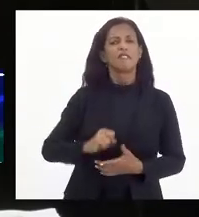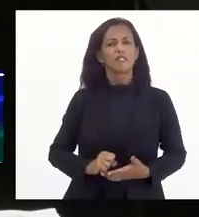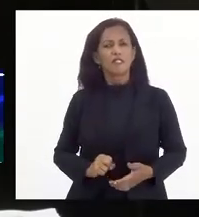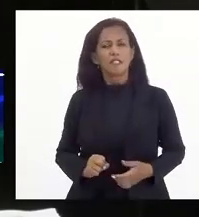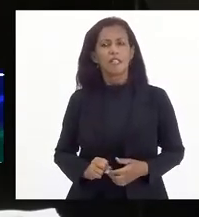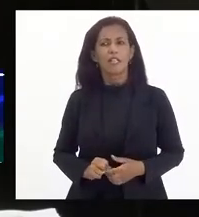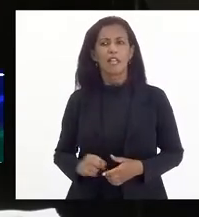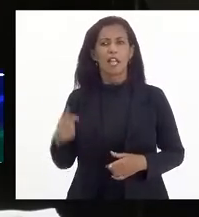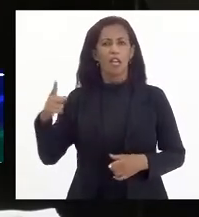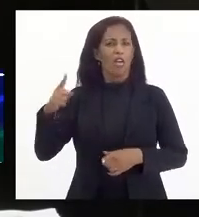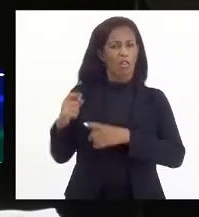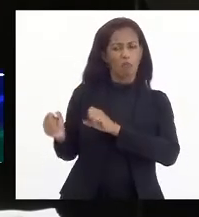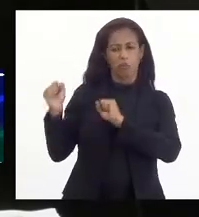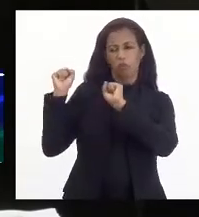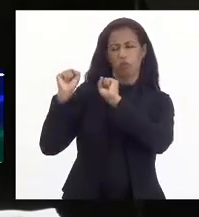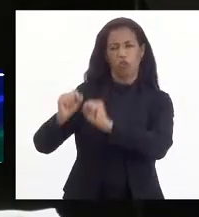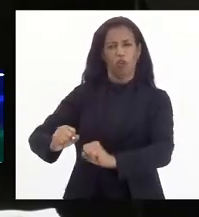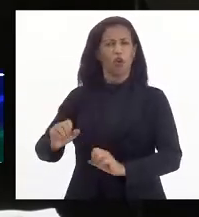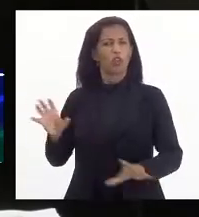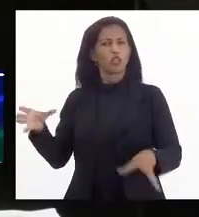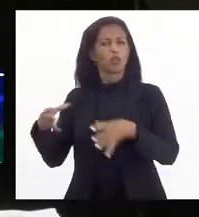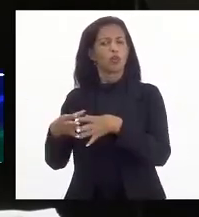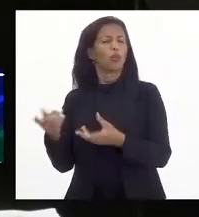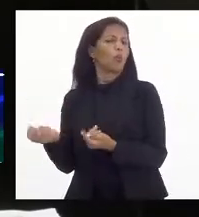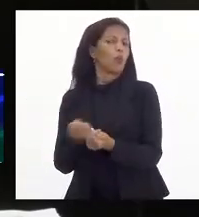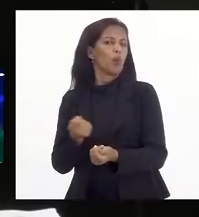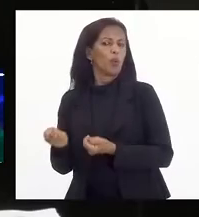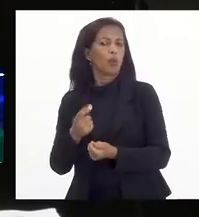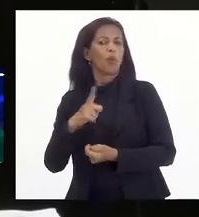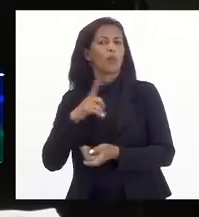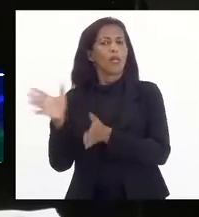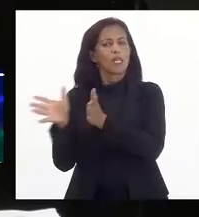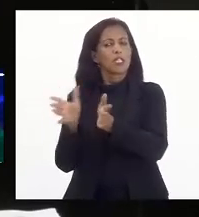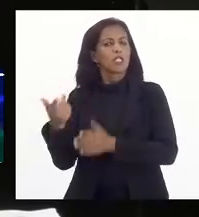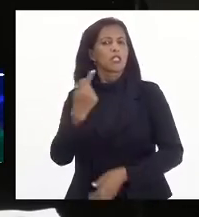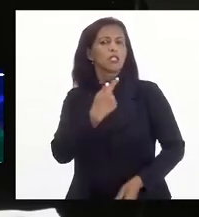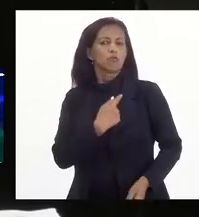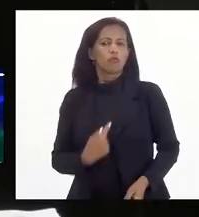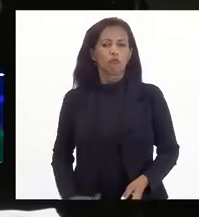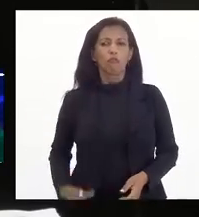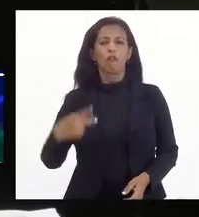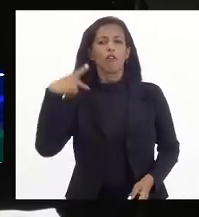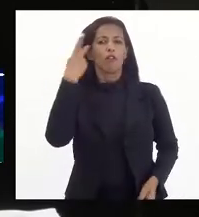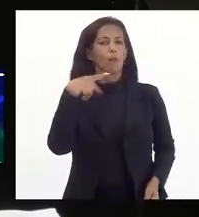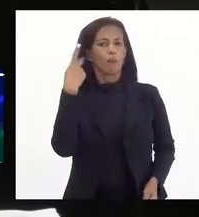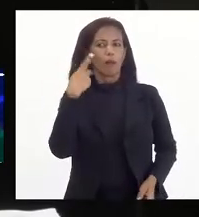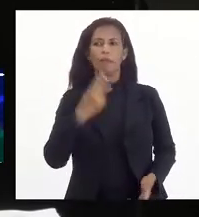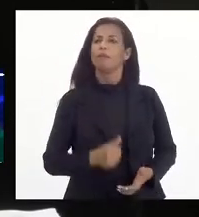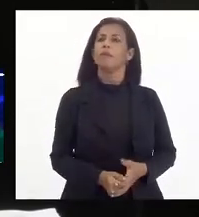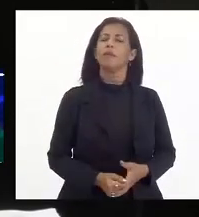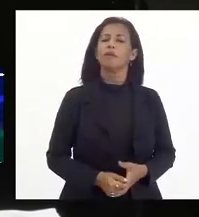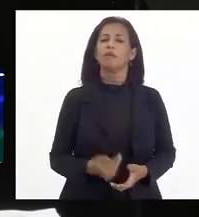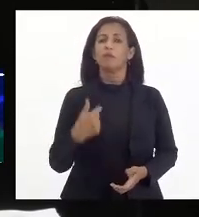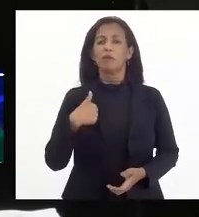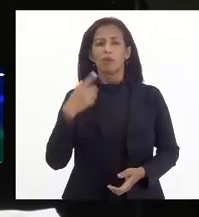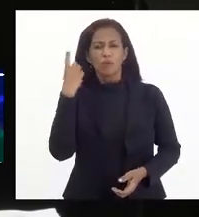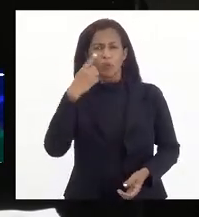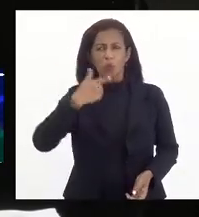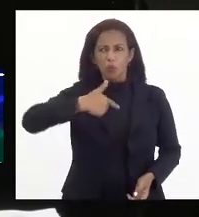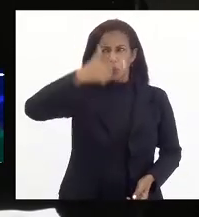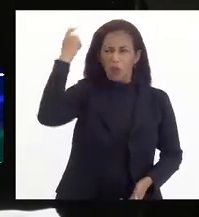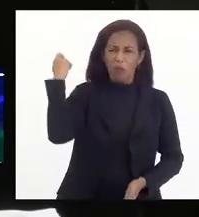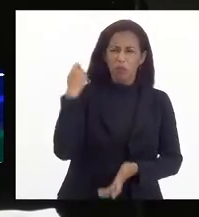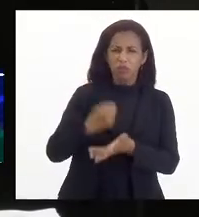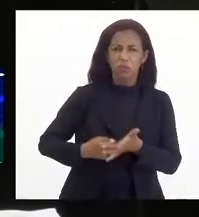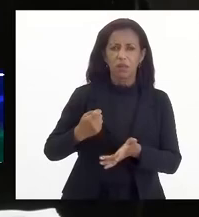Simões que a poderosa a única econômico que têm acesso aos governos ao Parlamento e os deputados Paulo